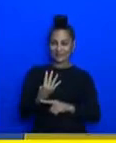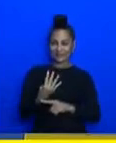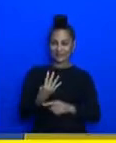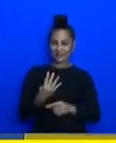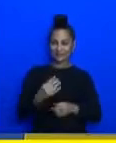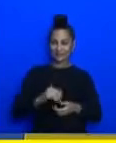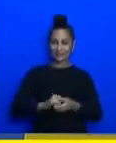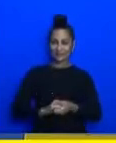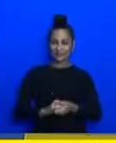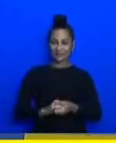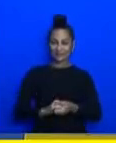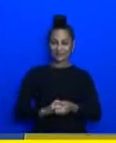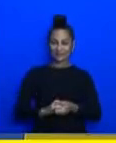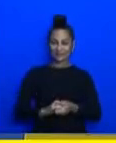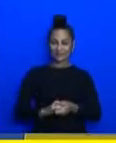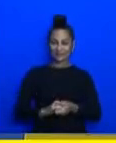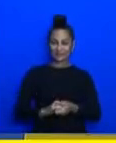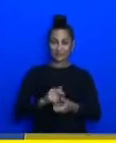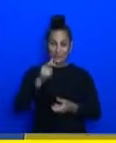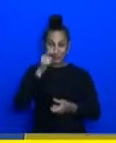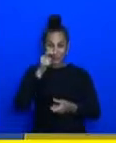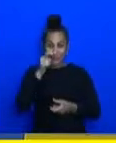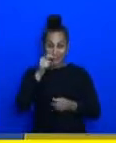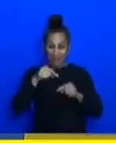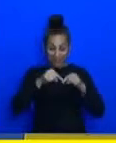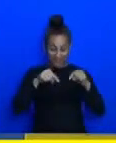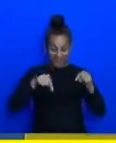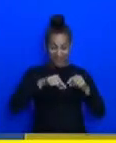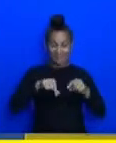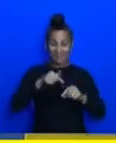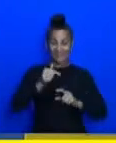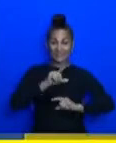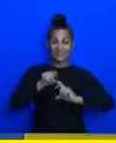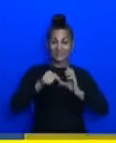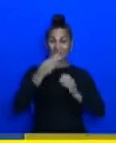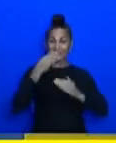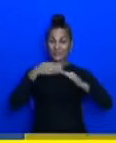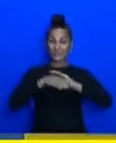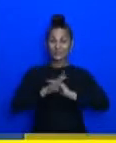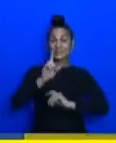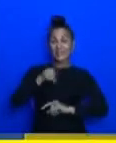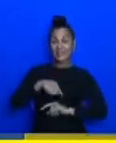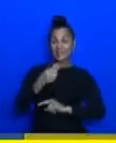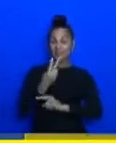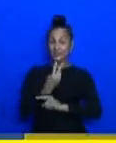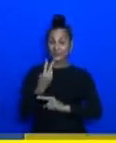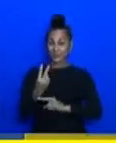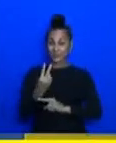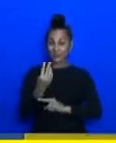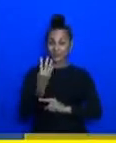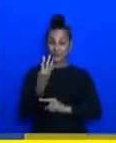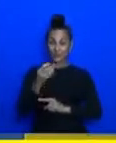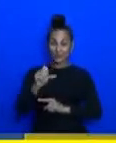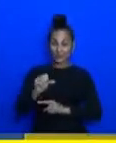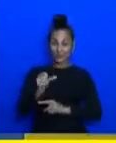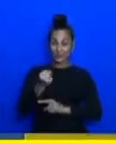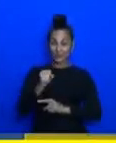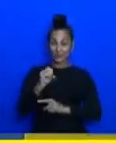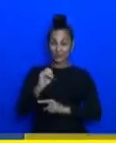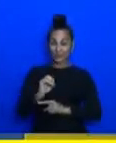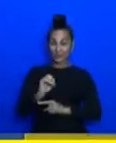Marrom, 64. Vamos conferir. As 7 dezenas sorteadas na Time Mania foram 22,